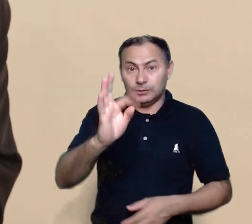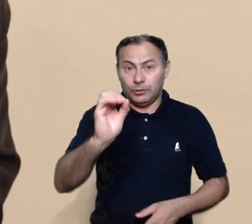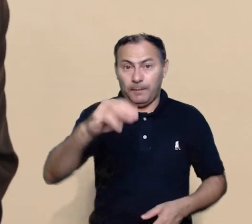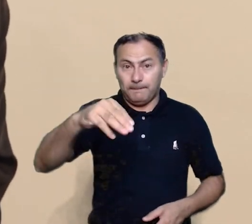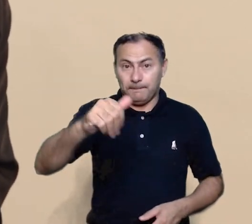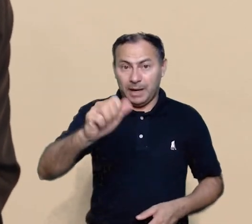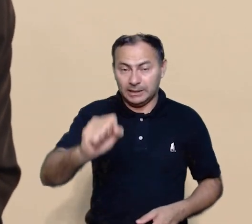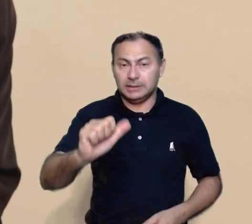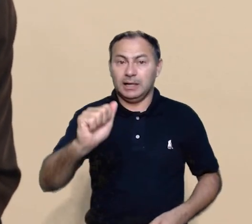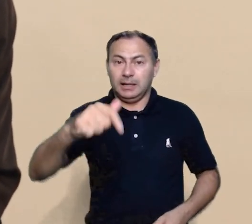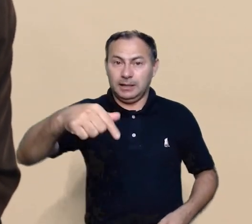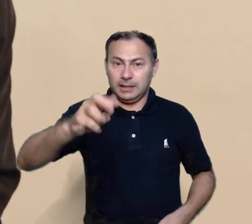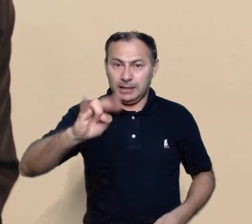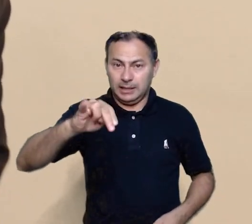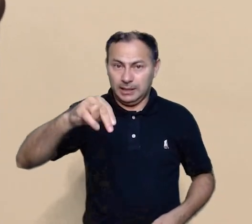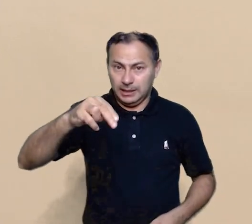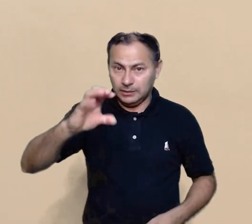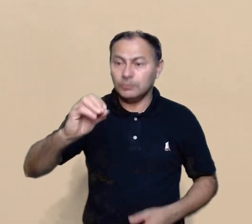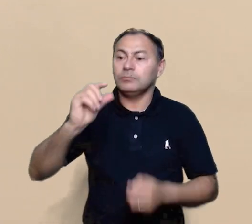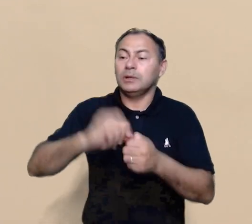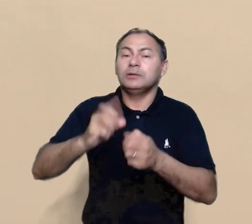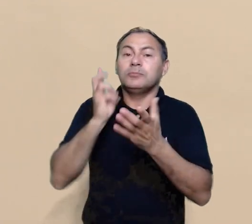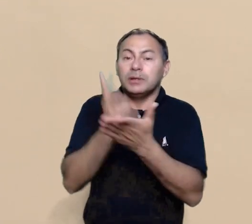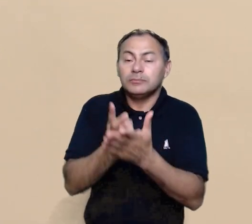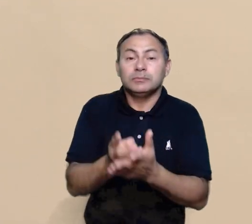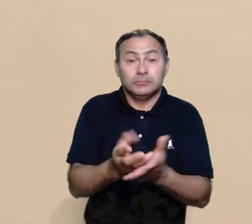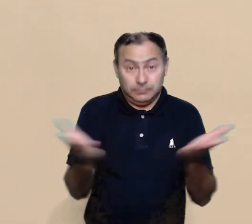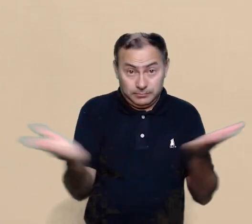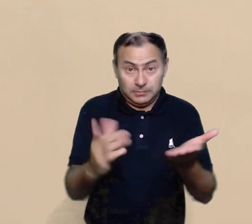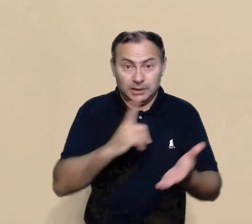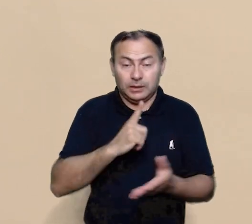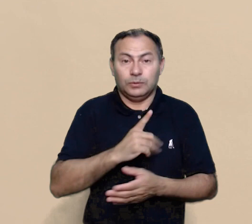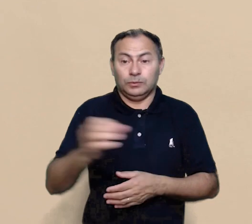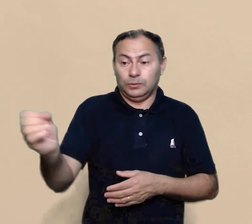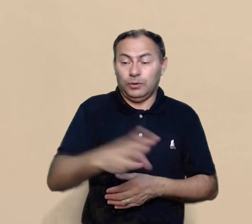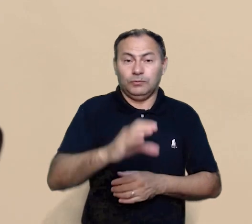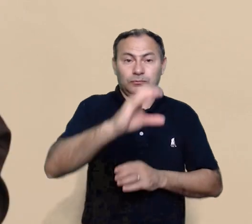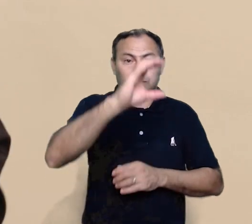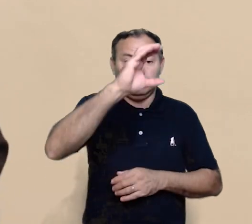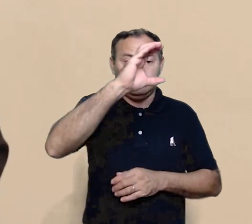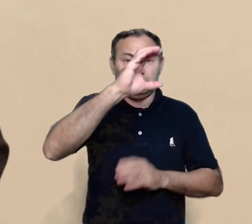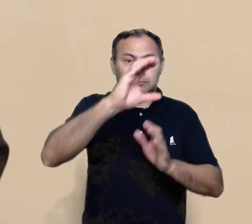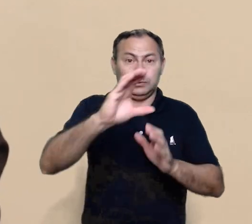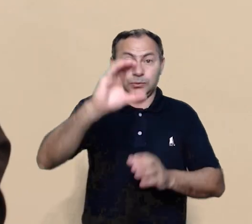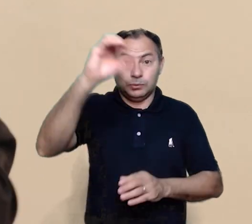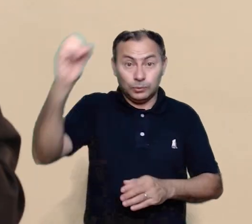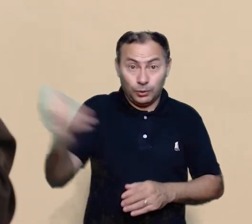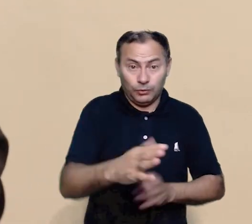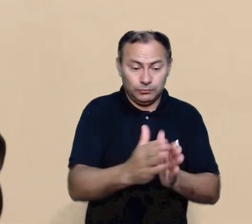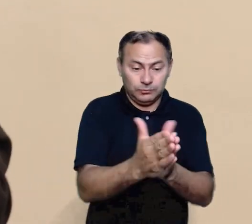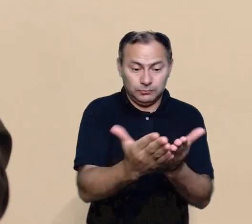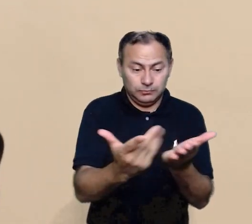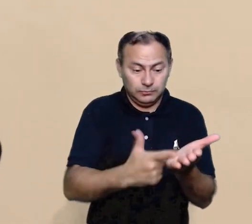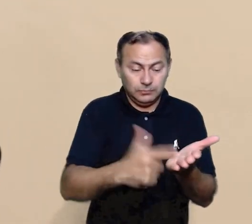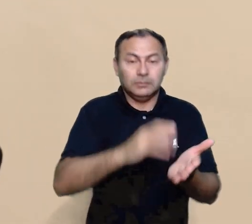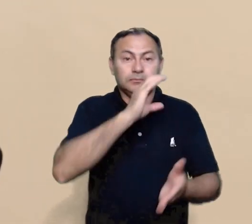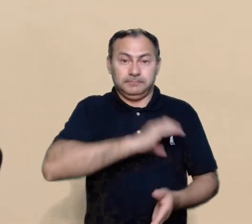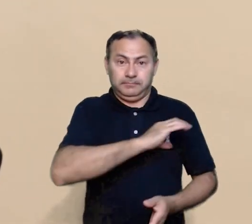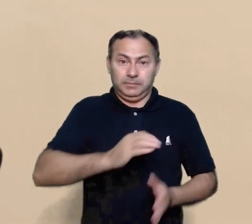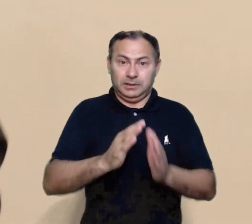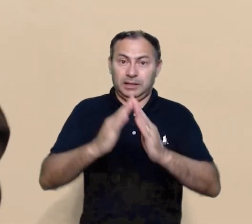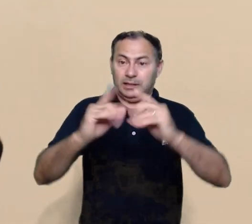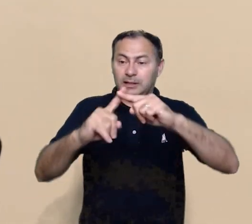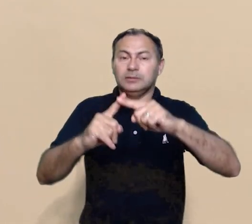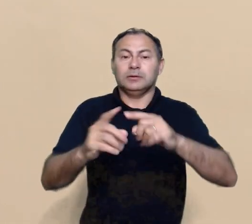na Idade Média fez o mesmo para a sua geração E hoje nós temos o novo catecismo da igreja que fala da mesma